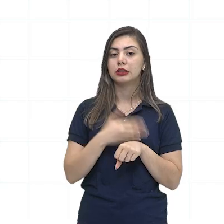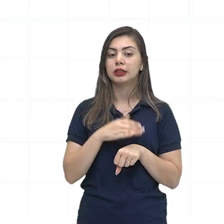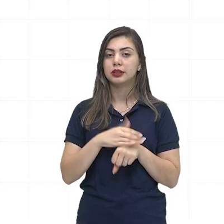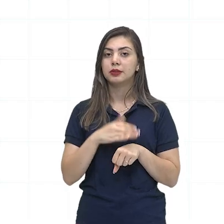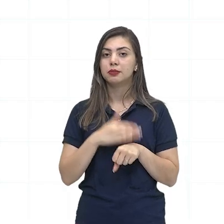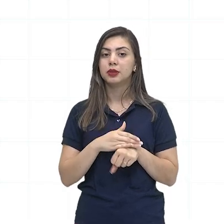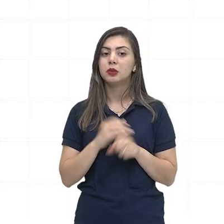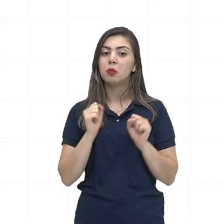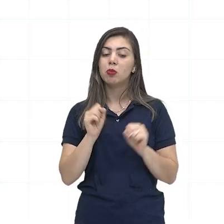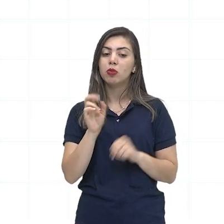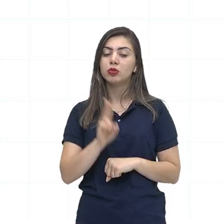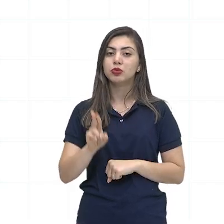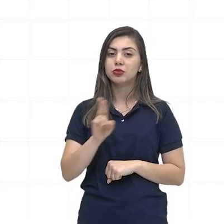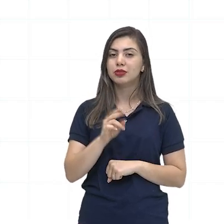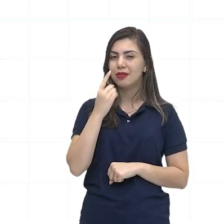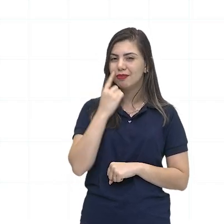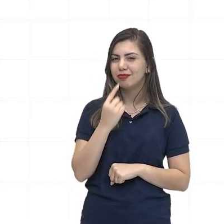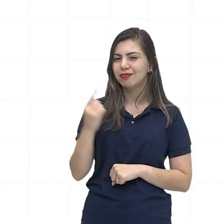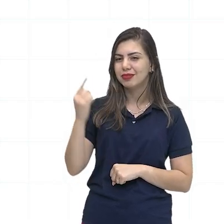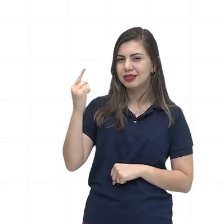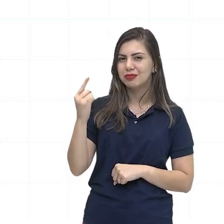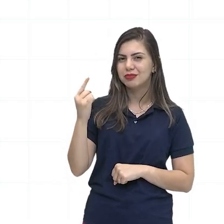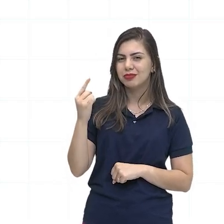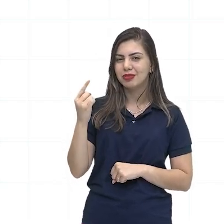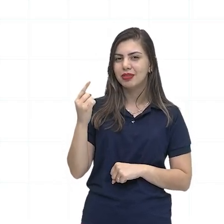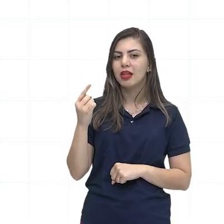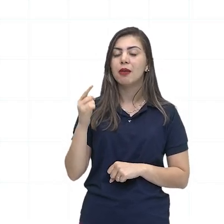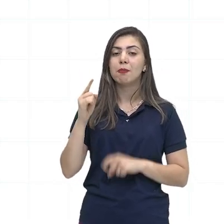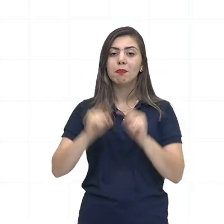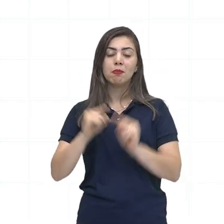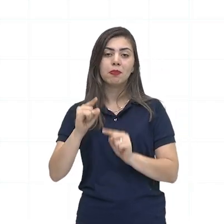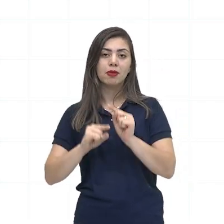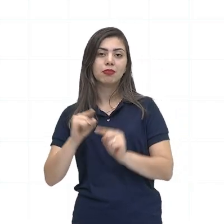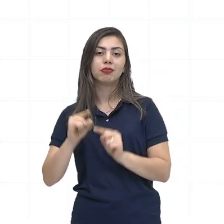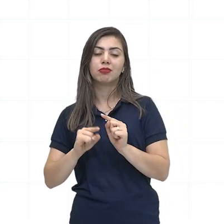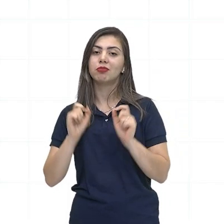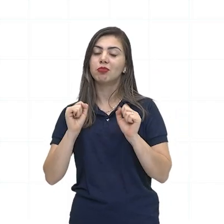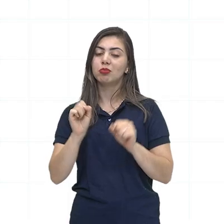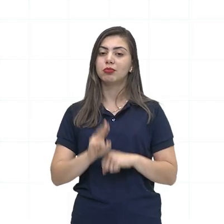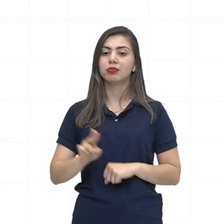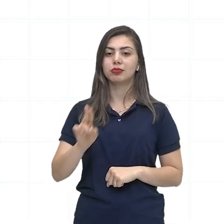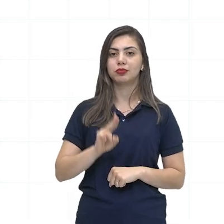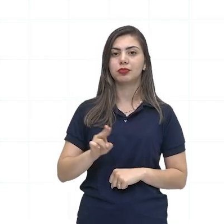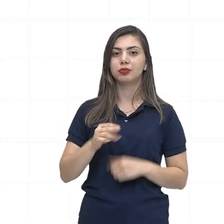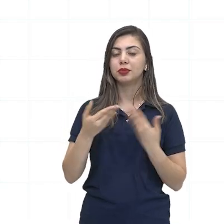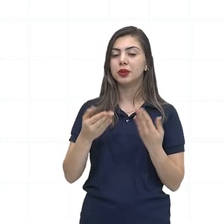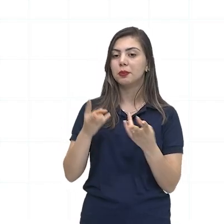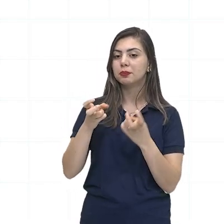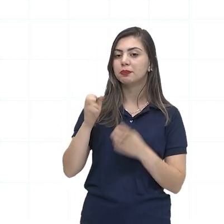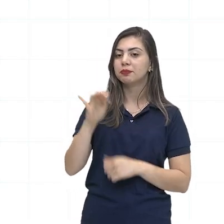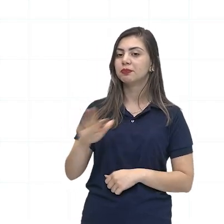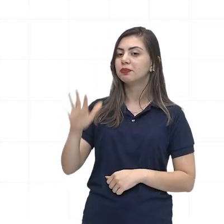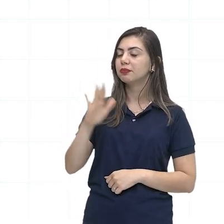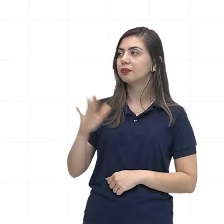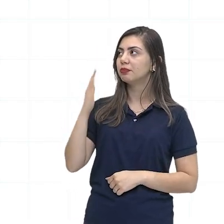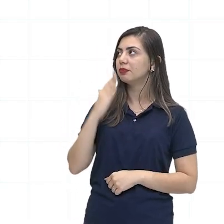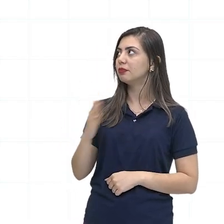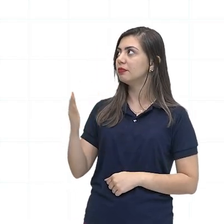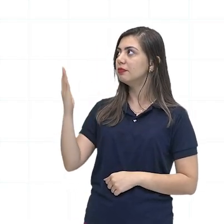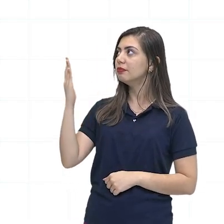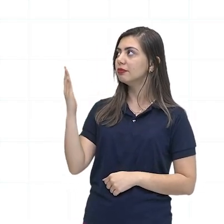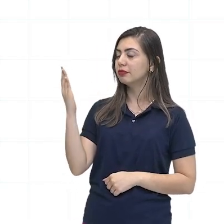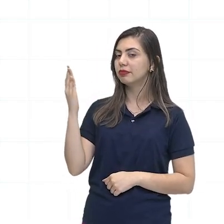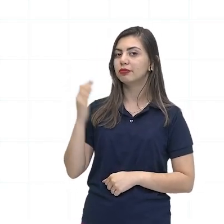tipo de ginástica, a gente pode fazer uso aí, como vocês viram, de equipamentos, que é o que eu quero que vocês